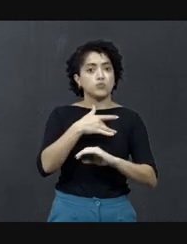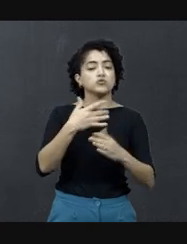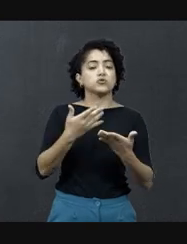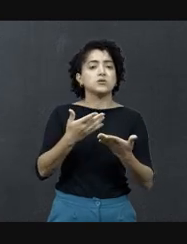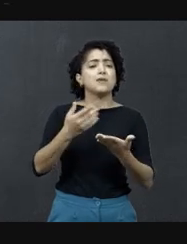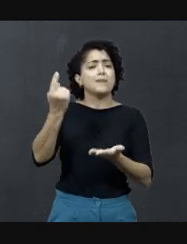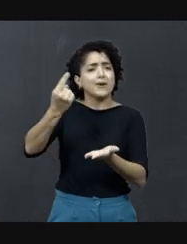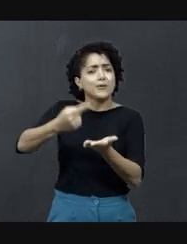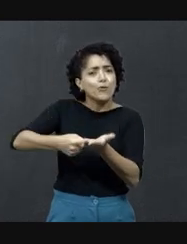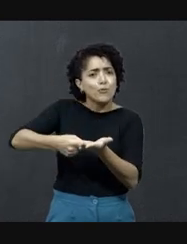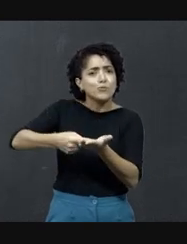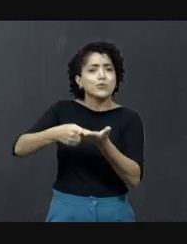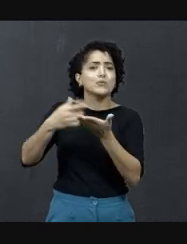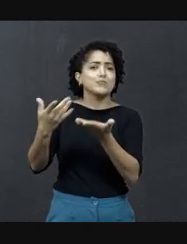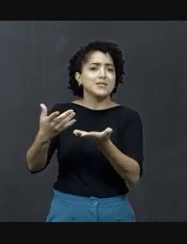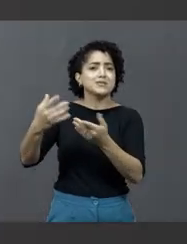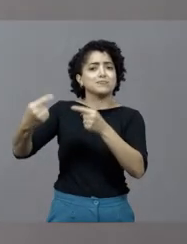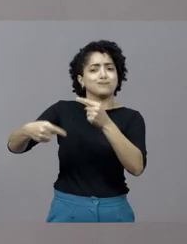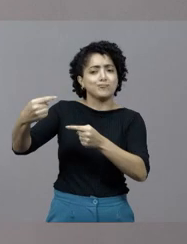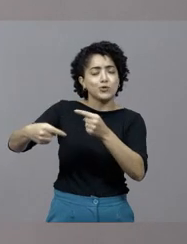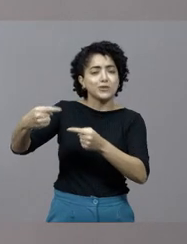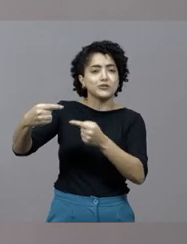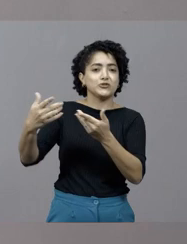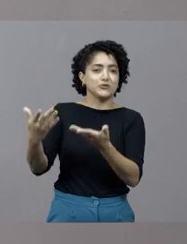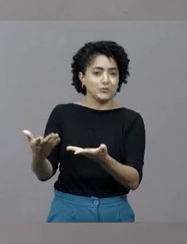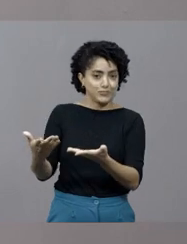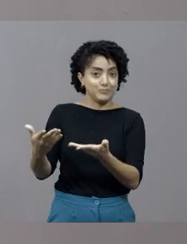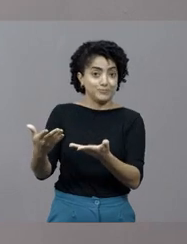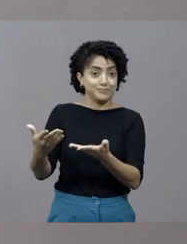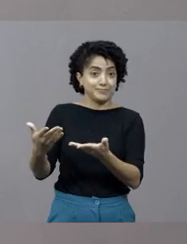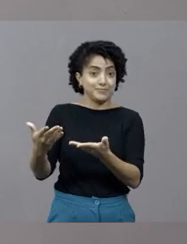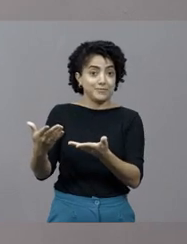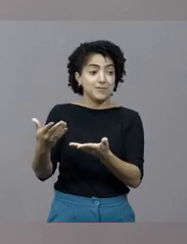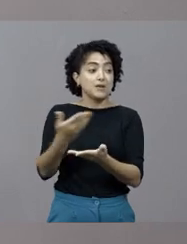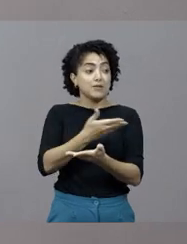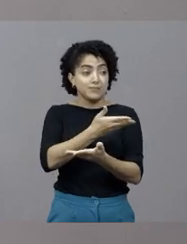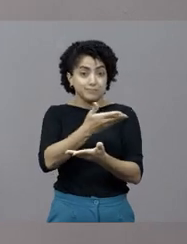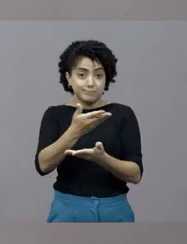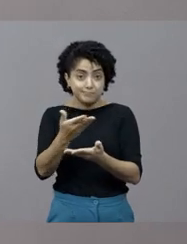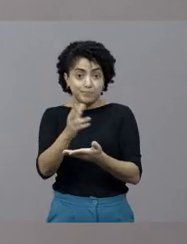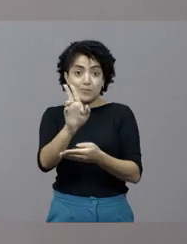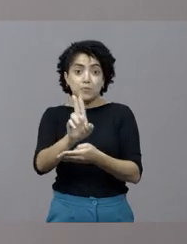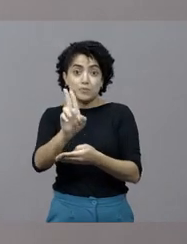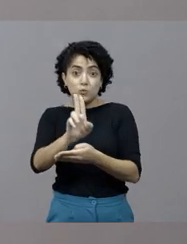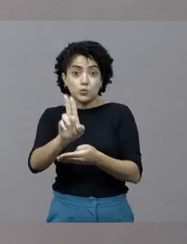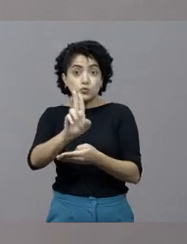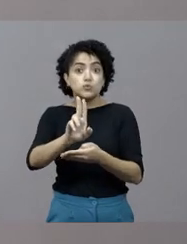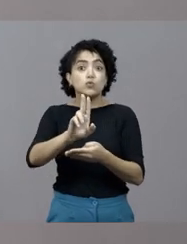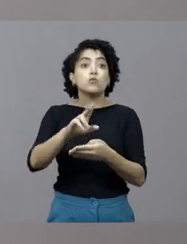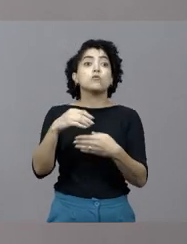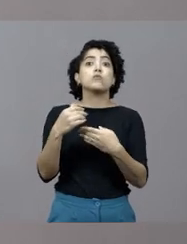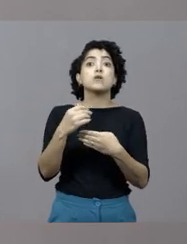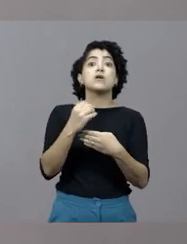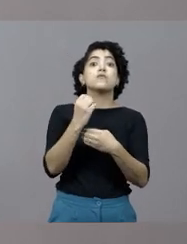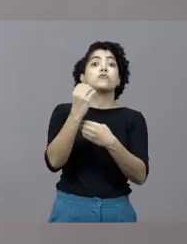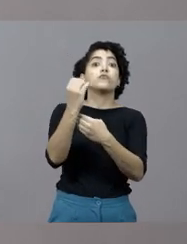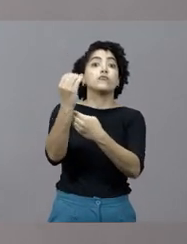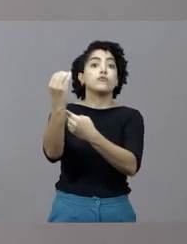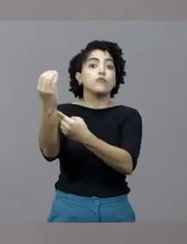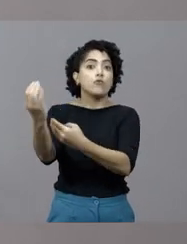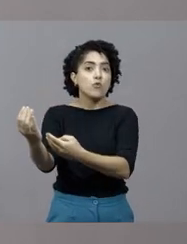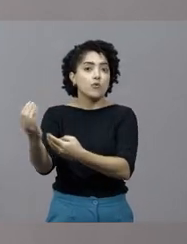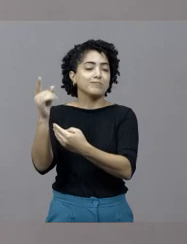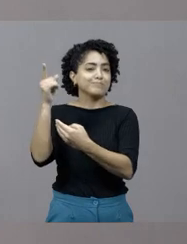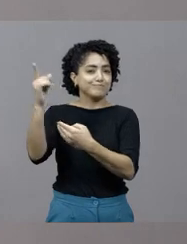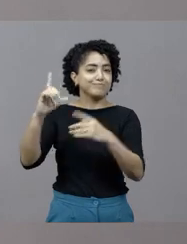compromisso iminentemente político. Tirou uma ambulância dos catarinenses, voou até Brasília